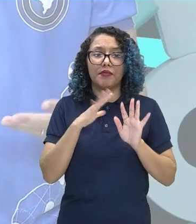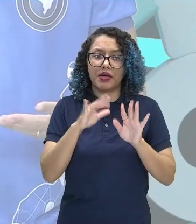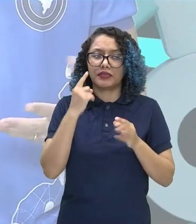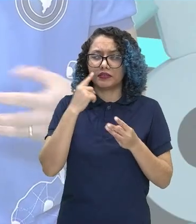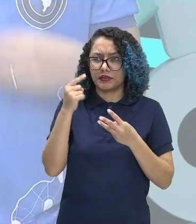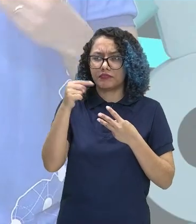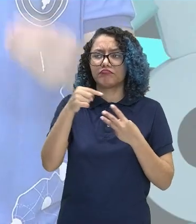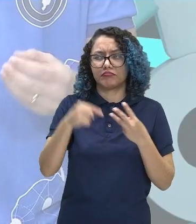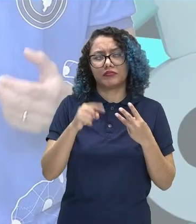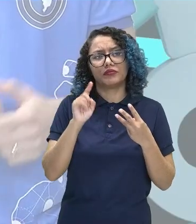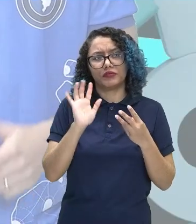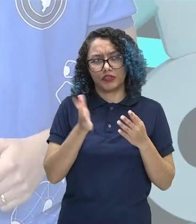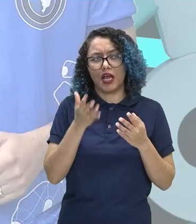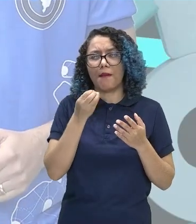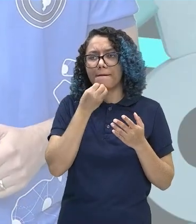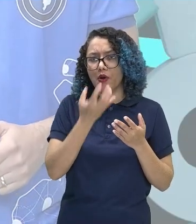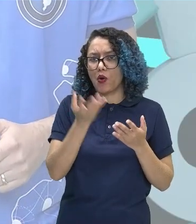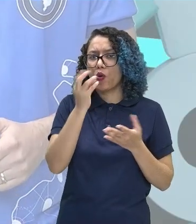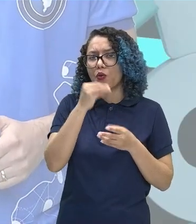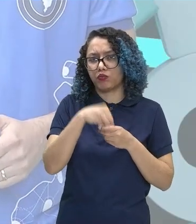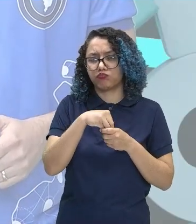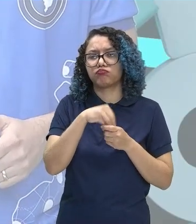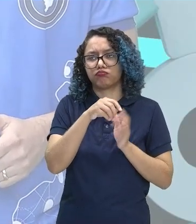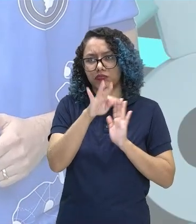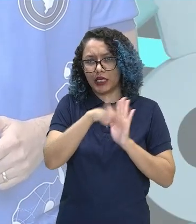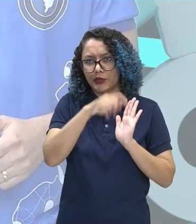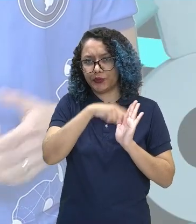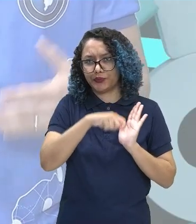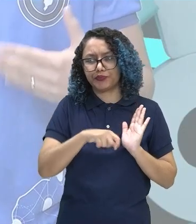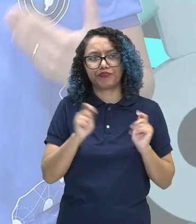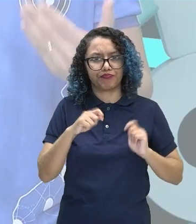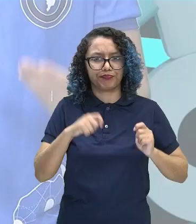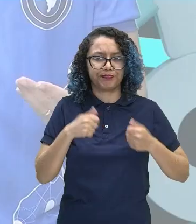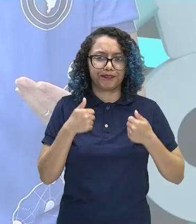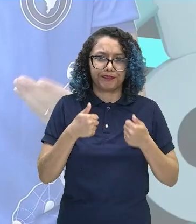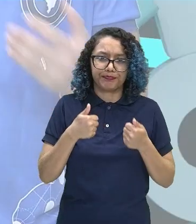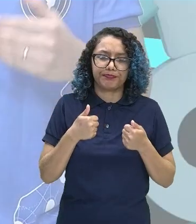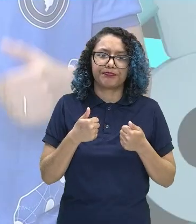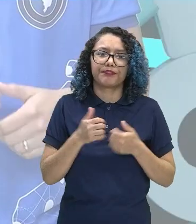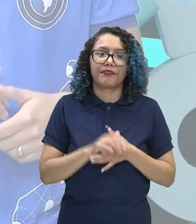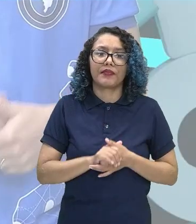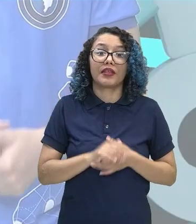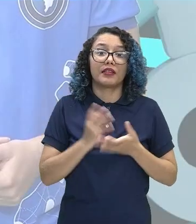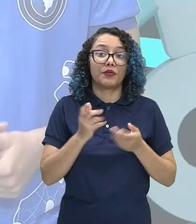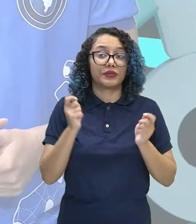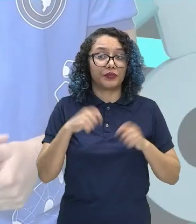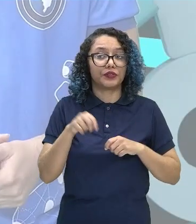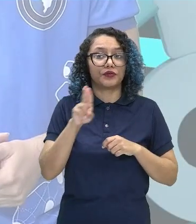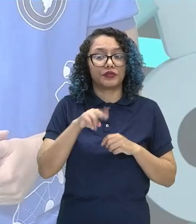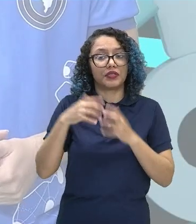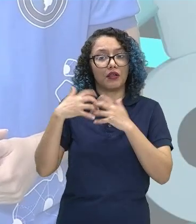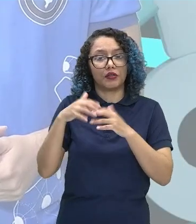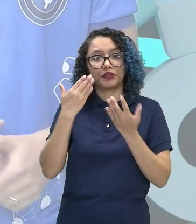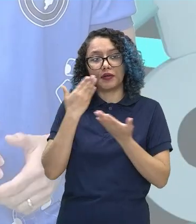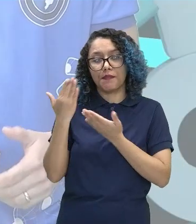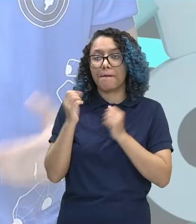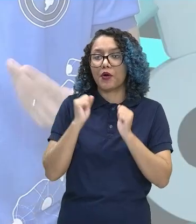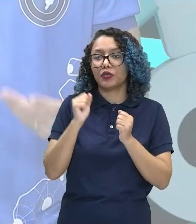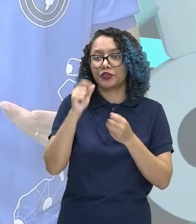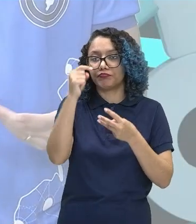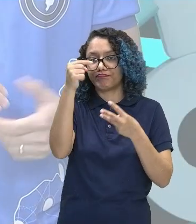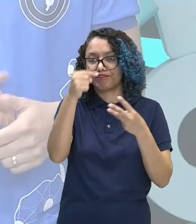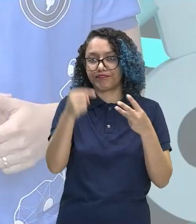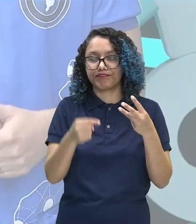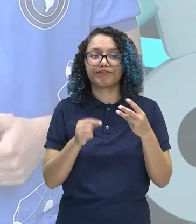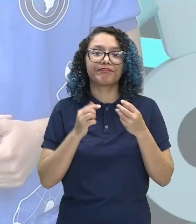nossa escrita e na nossa linguagem persuasiva, ok? Então, para usar a lógica, nós temos essas expressões. Mas, se